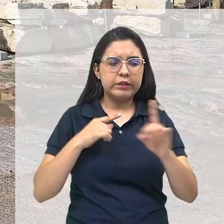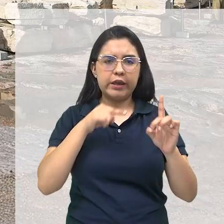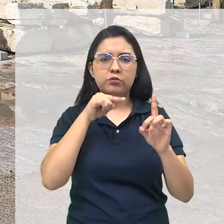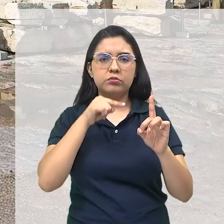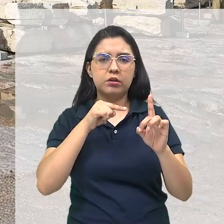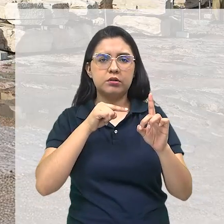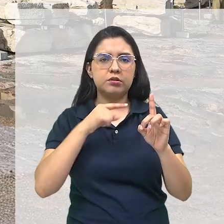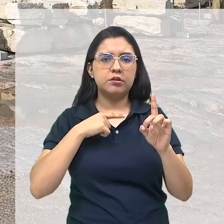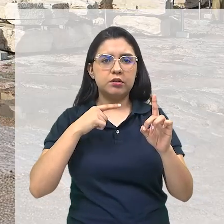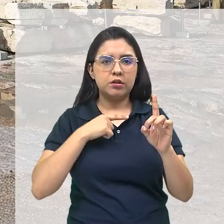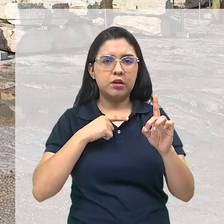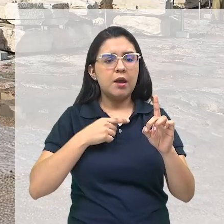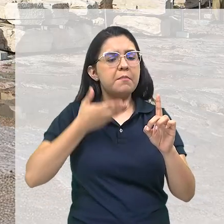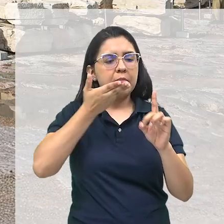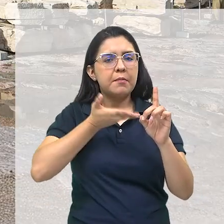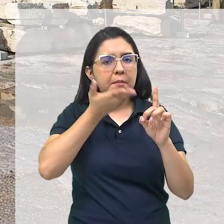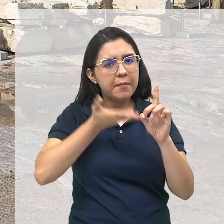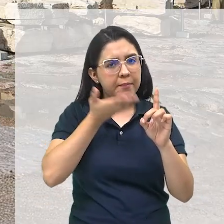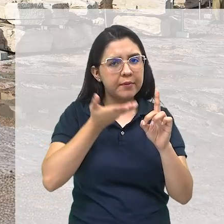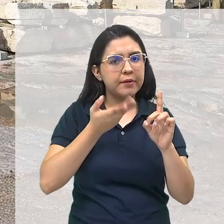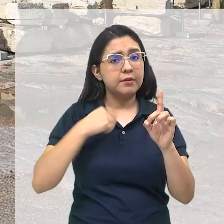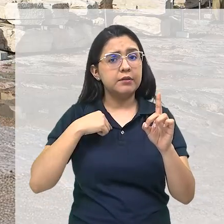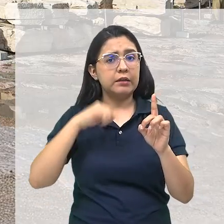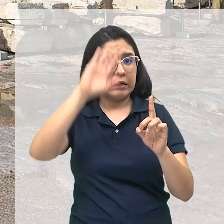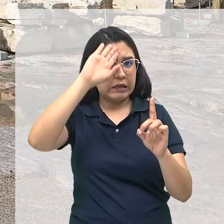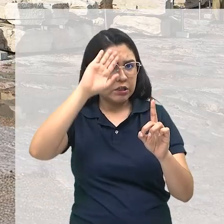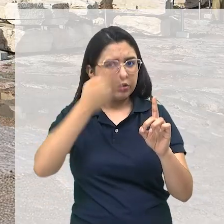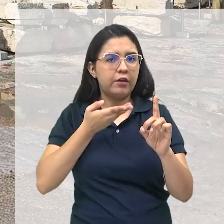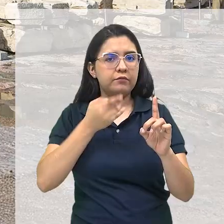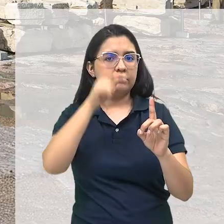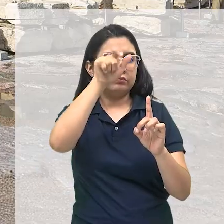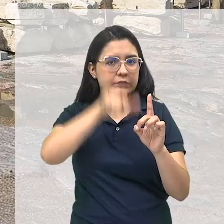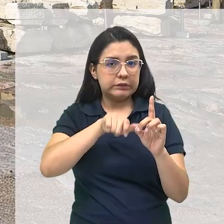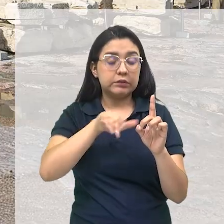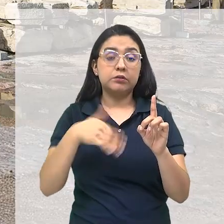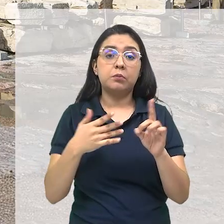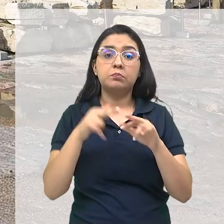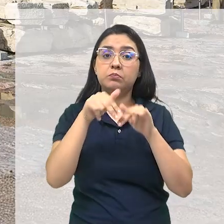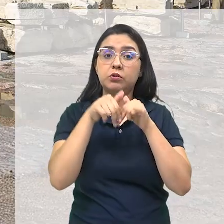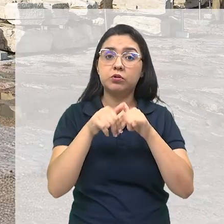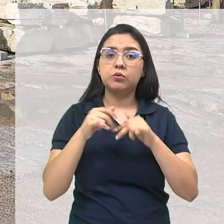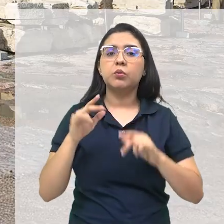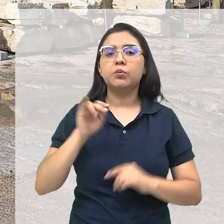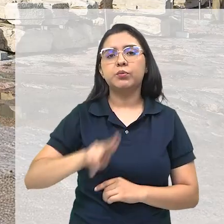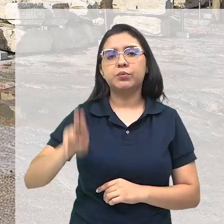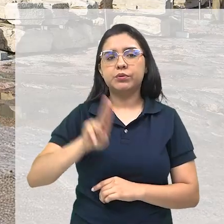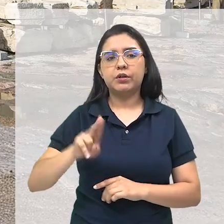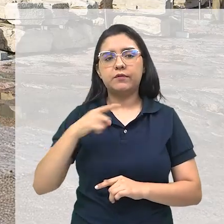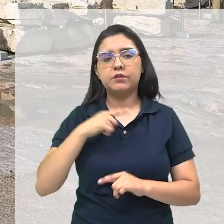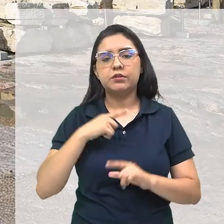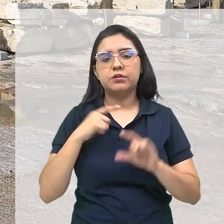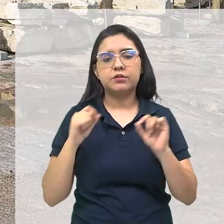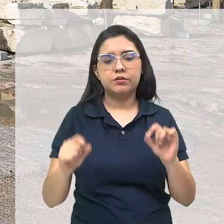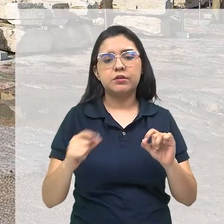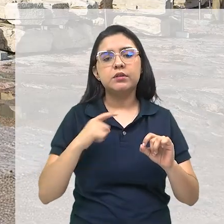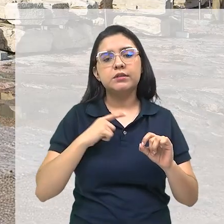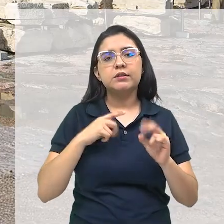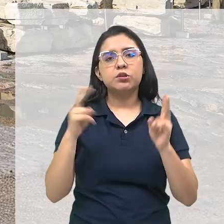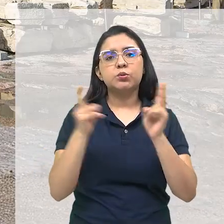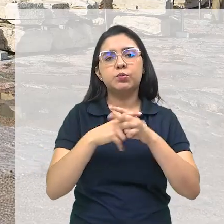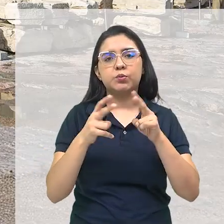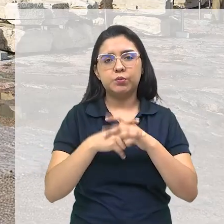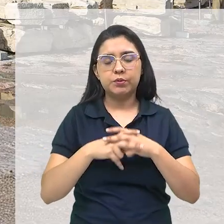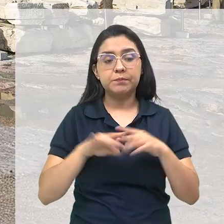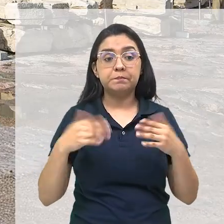quais eles acreditavam, certo? Então, para isso, eles também utilizavam as modalidades de lutas. E